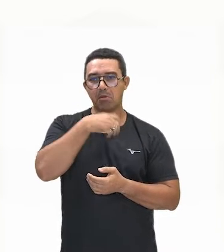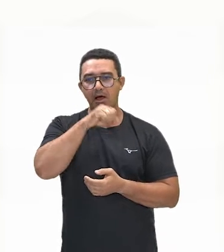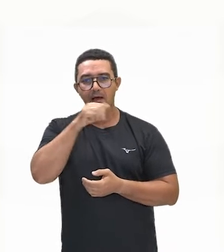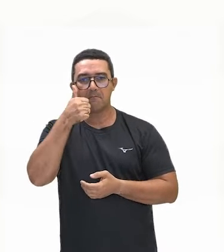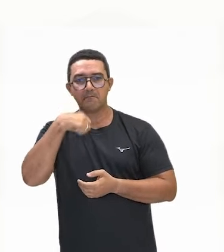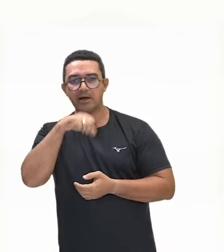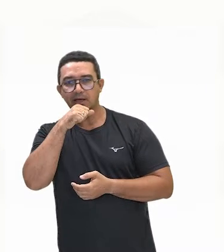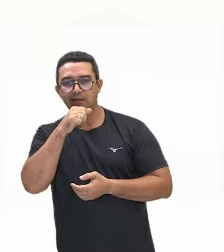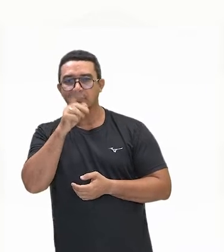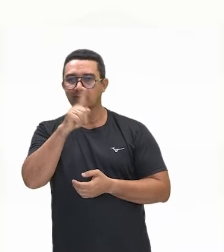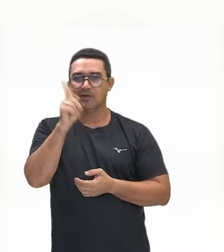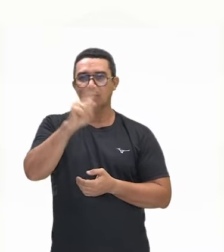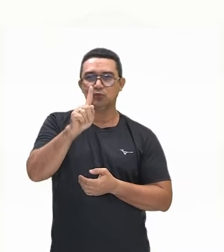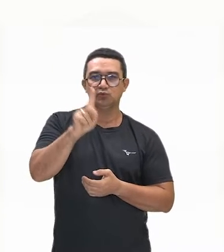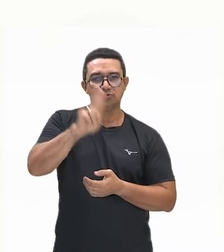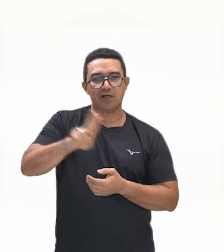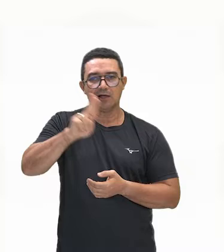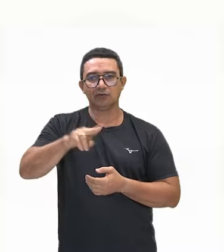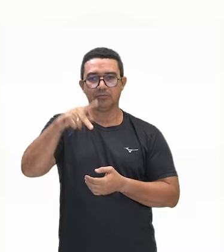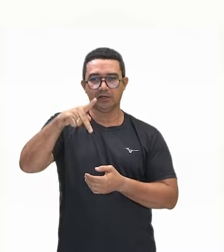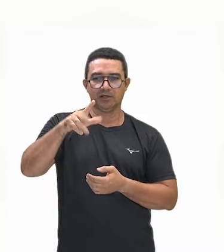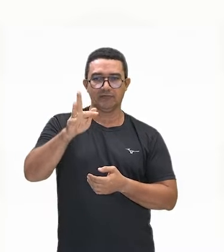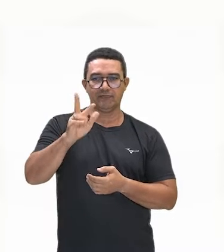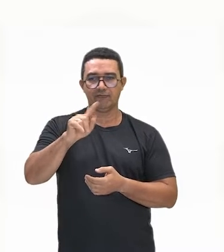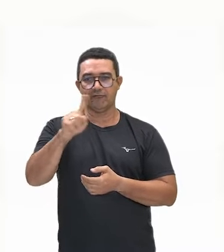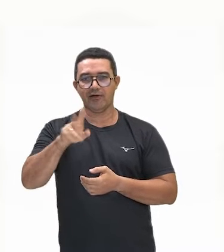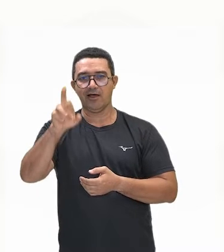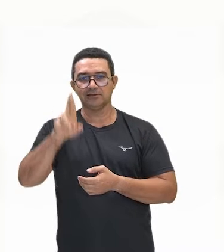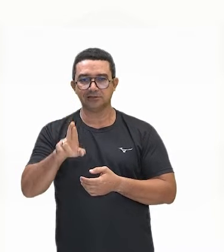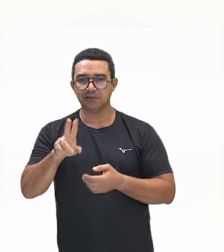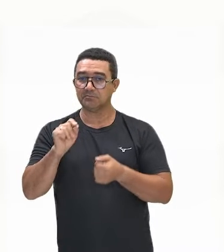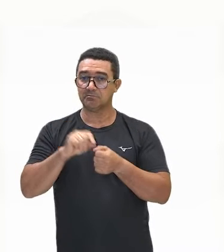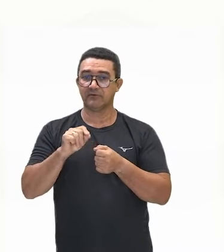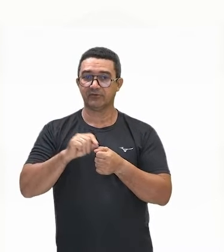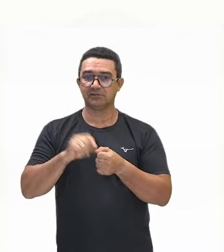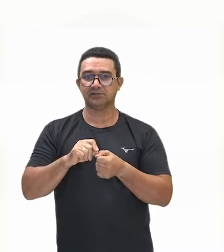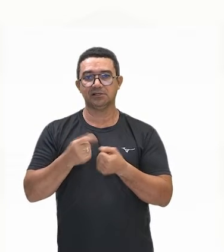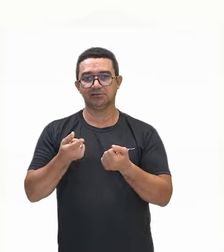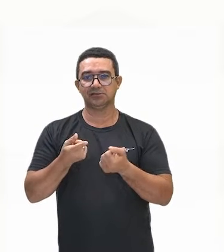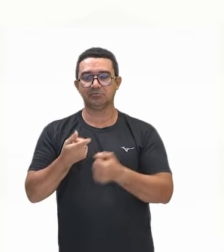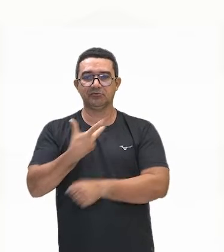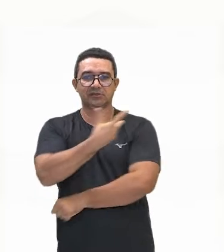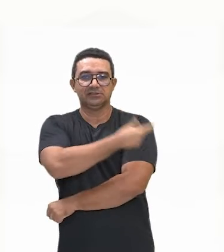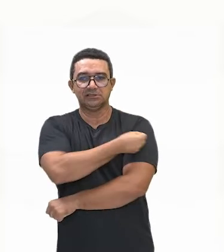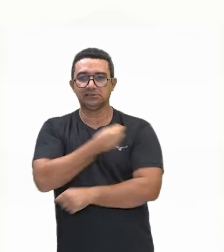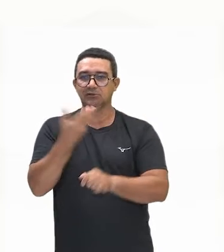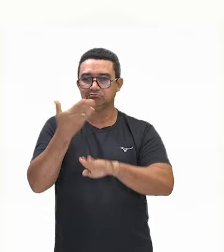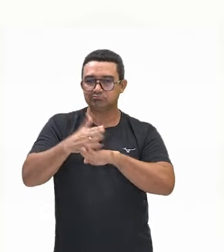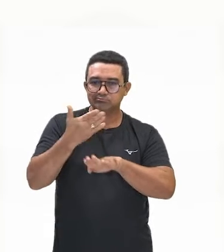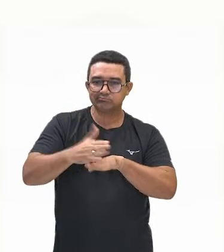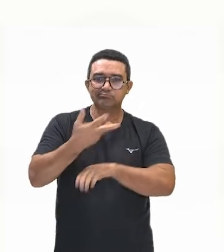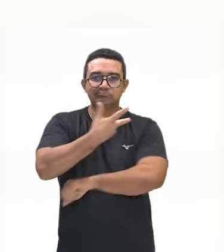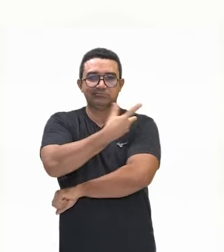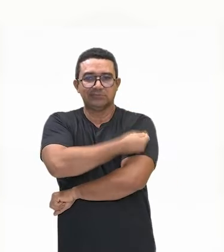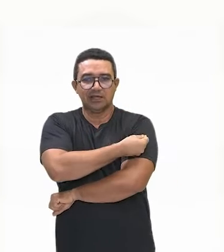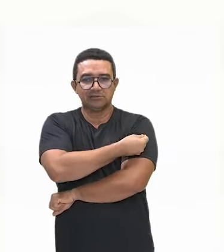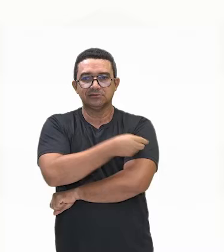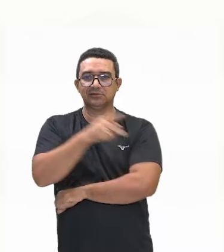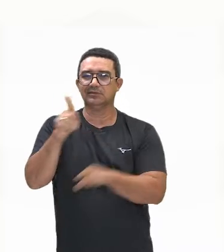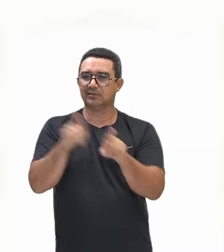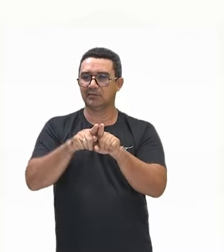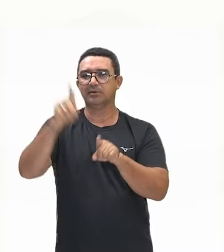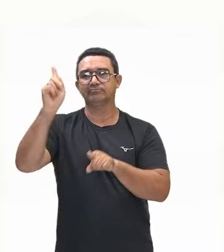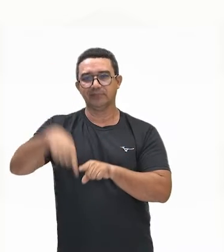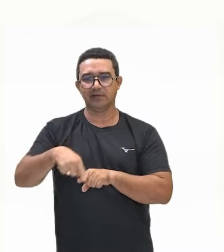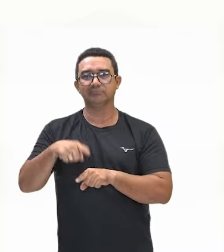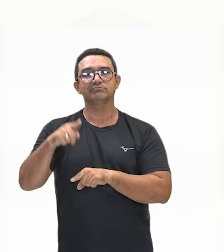fazer vacina, fazer teste com vacina, tá? Também uma mentira. Aí a 8, mask does not cause accumulation of